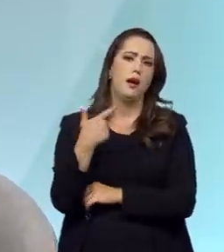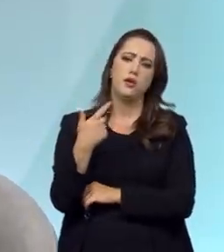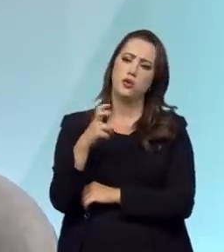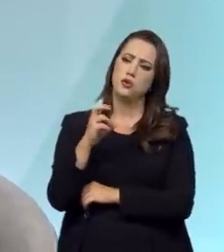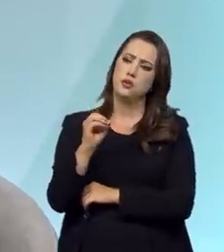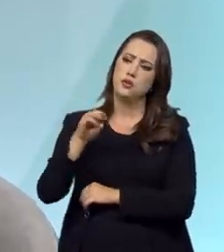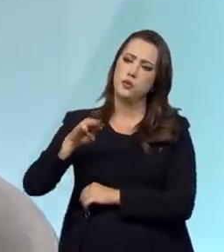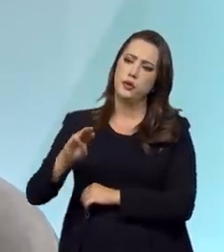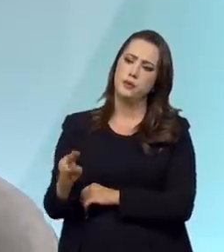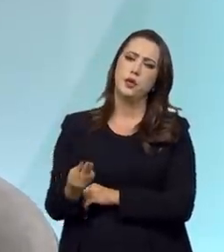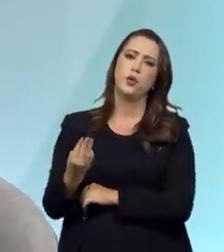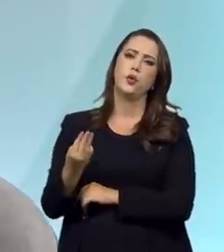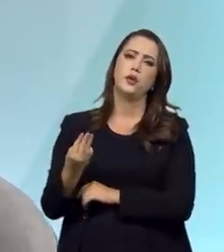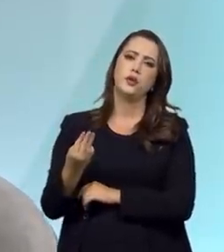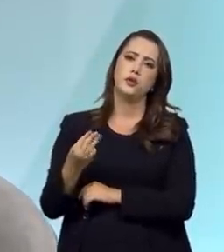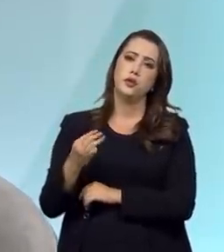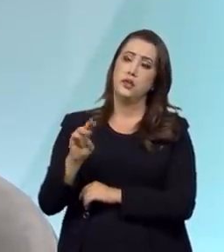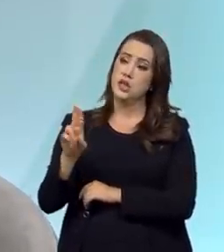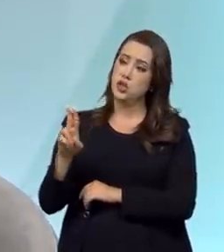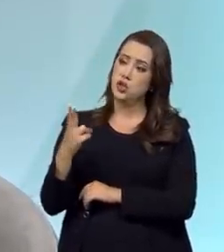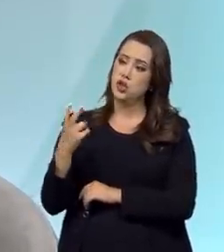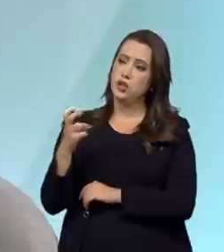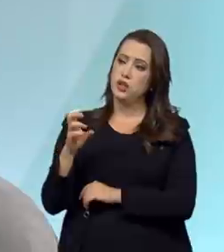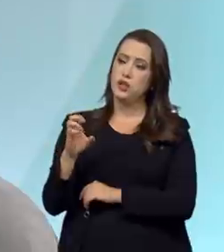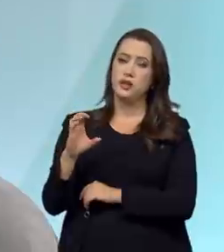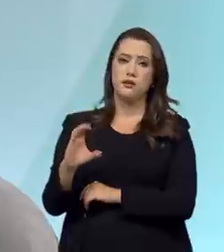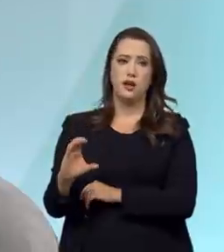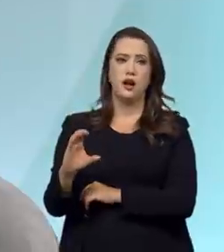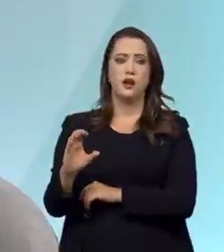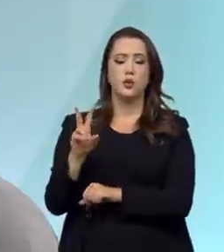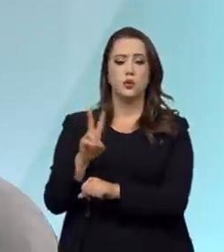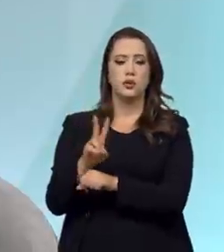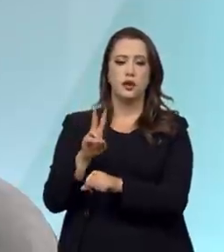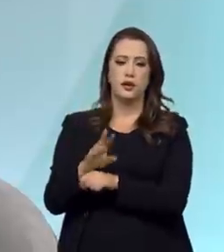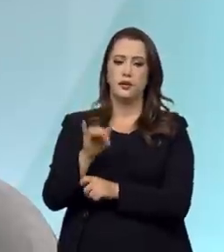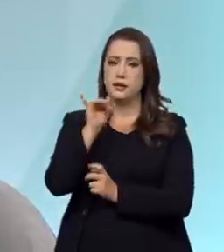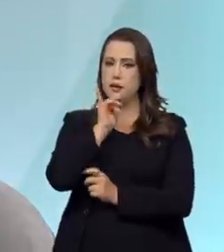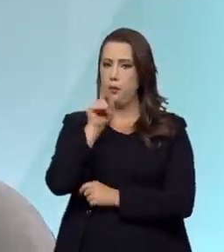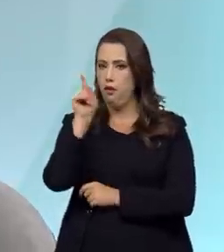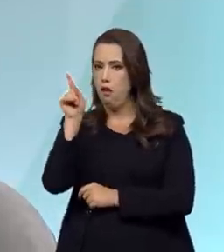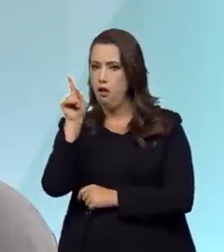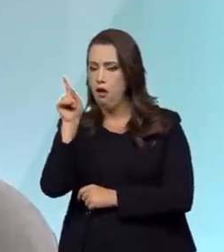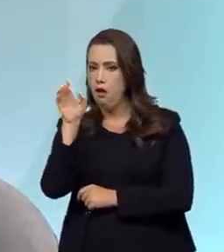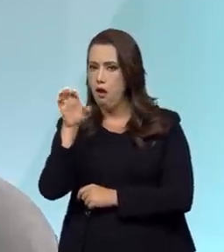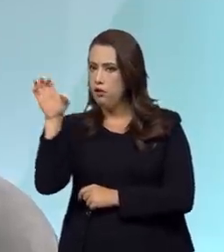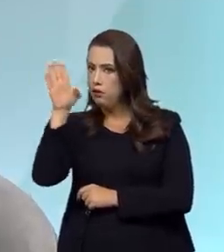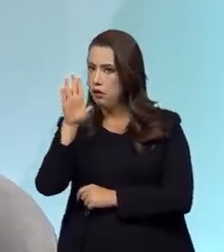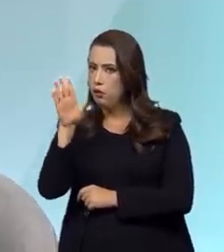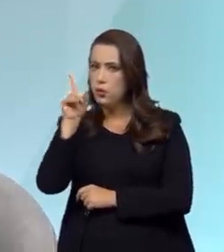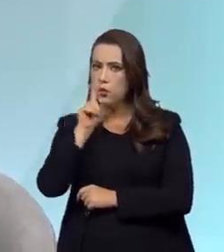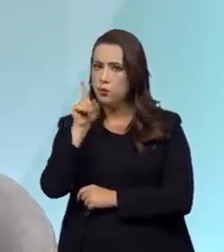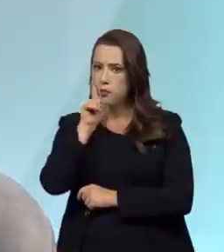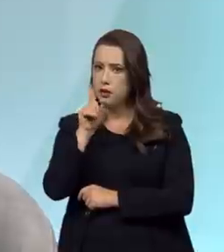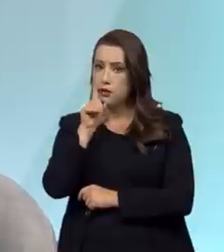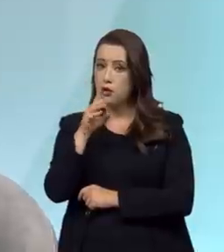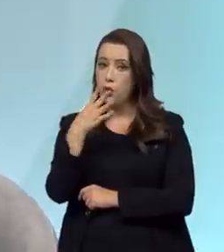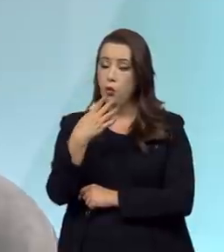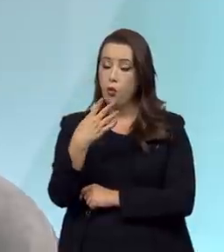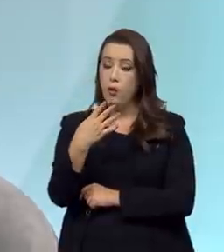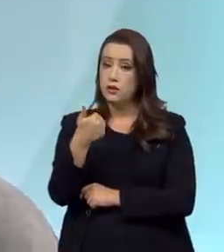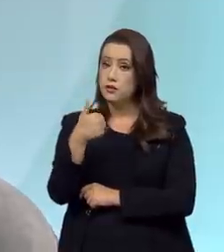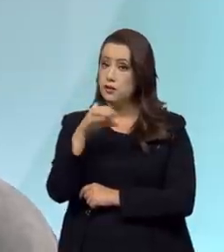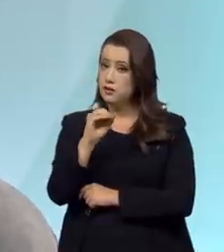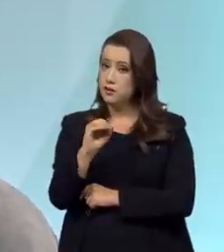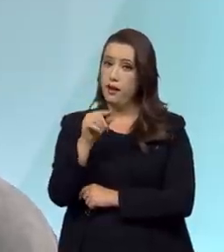milhões de hectares preservados só para se ter uma ideia do tamanho o neuropediatra E 410 milhões Então você tem a imagem meio União Europeia de